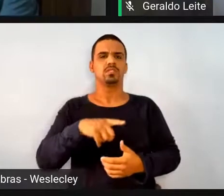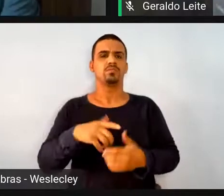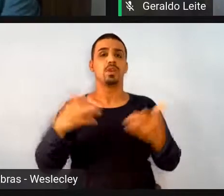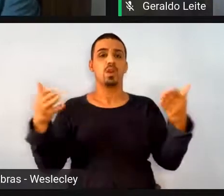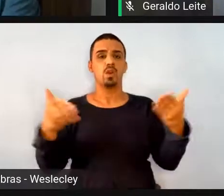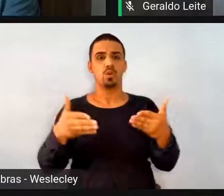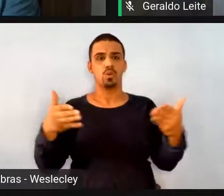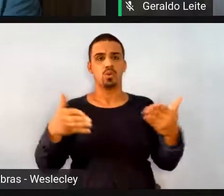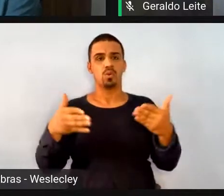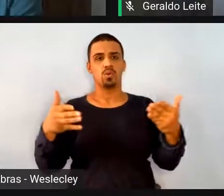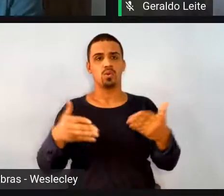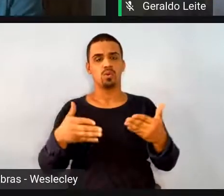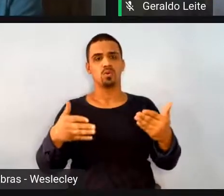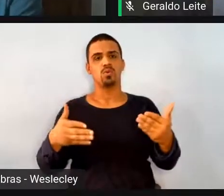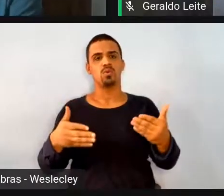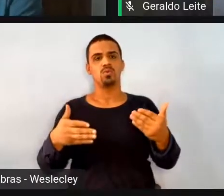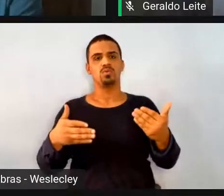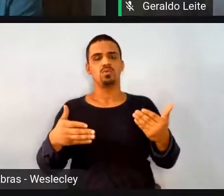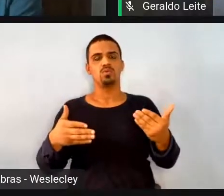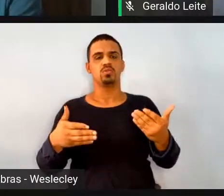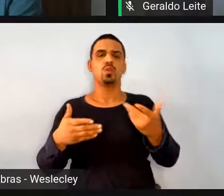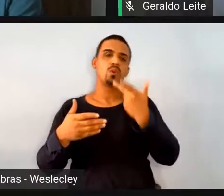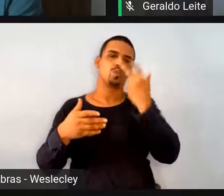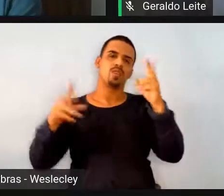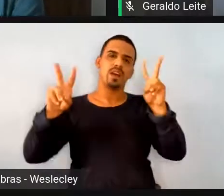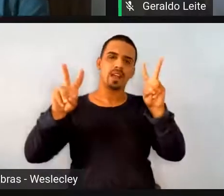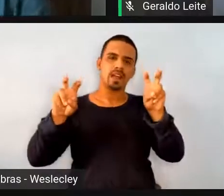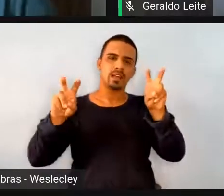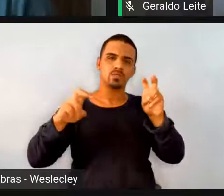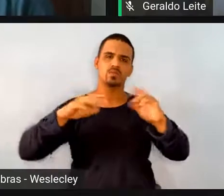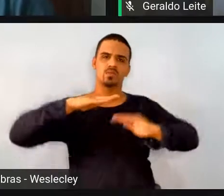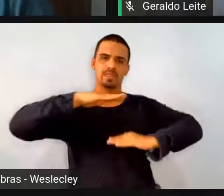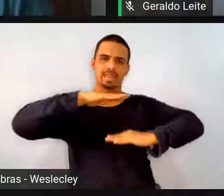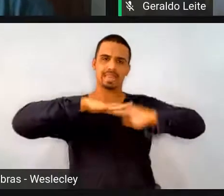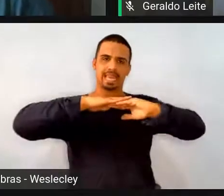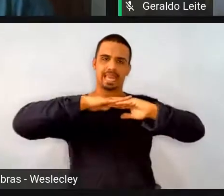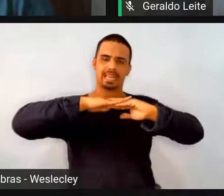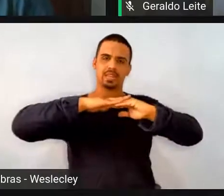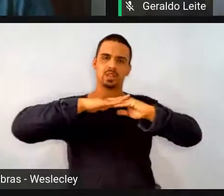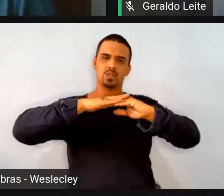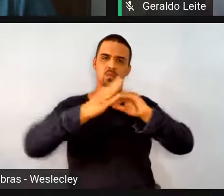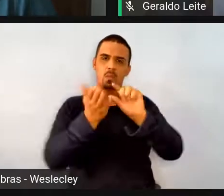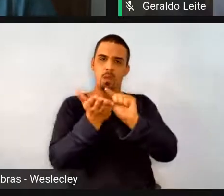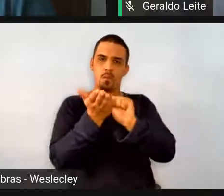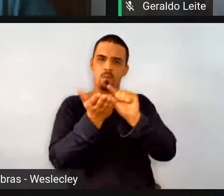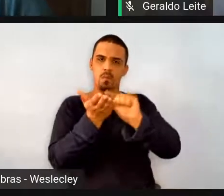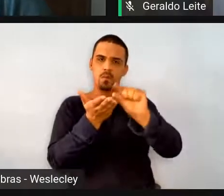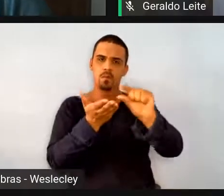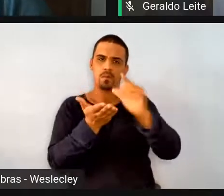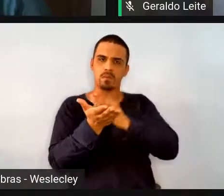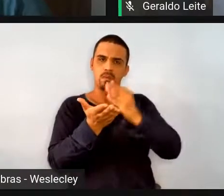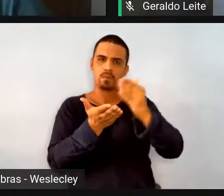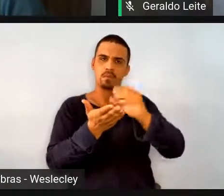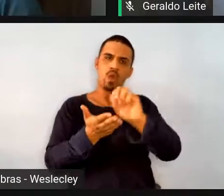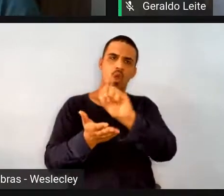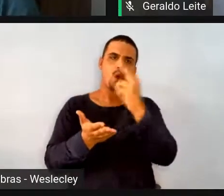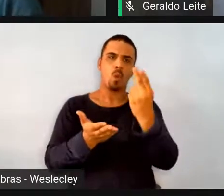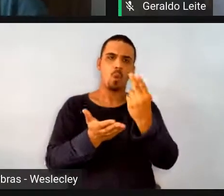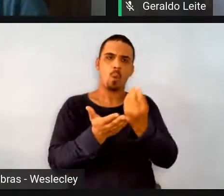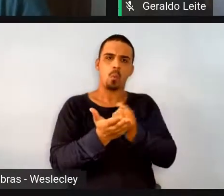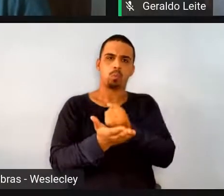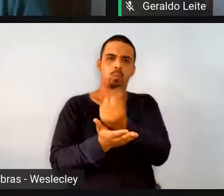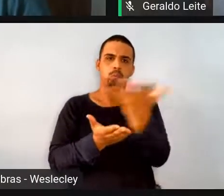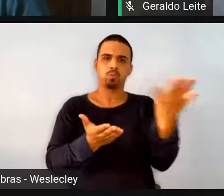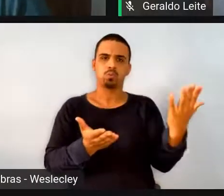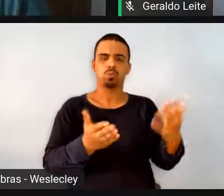hoje há em vigor um teto para autofinanciamento, para autodoação pelo candidato de 10% do total